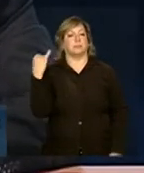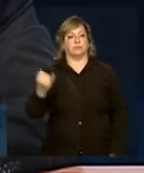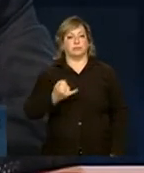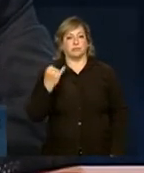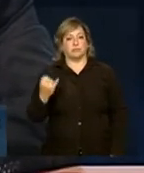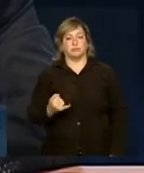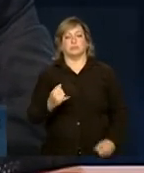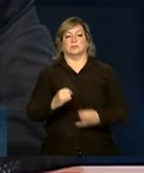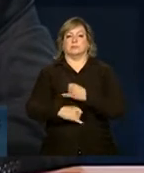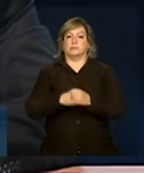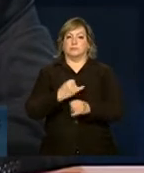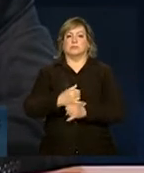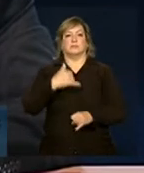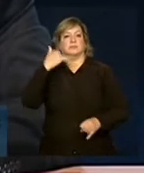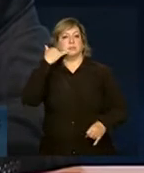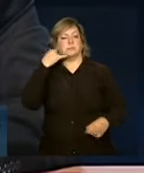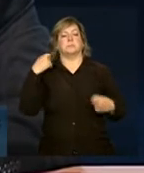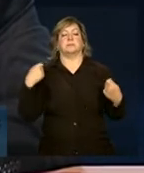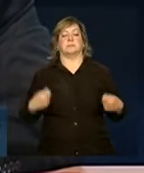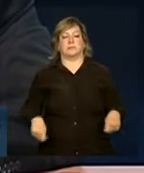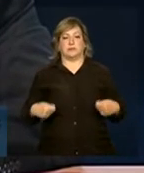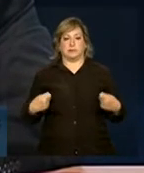importantes para